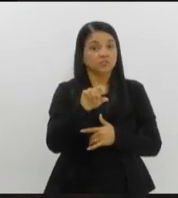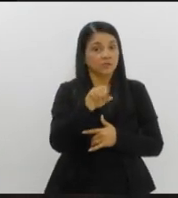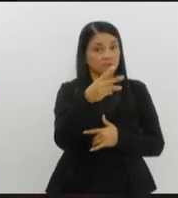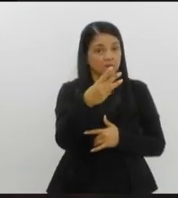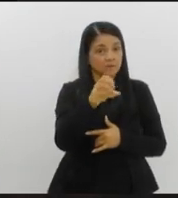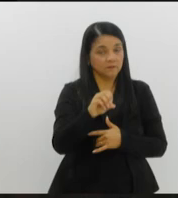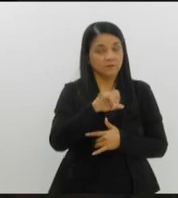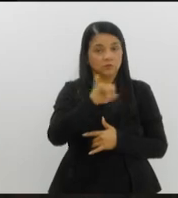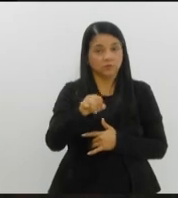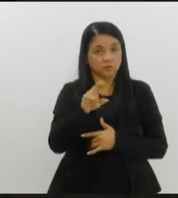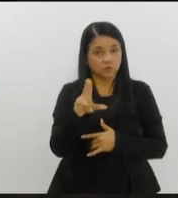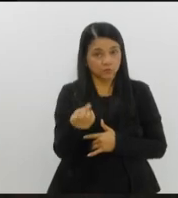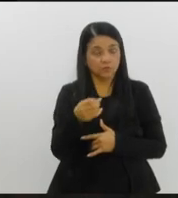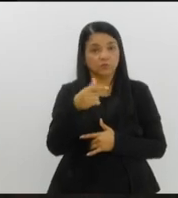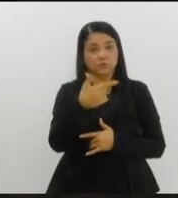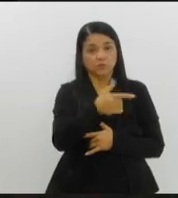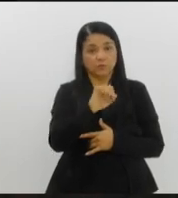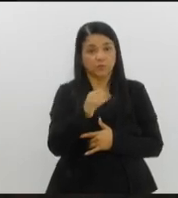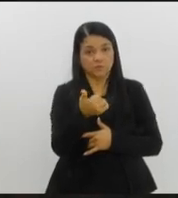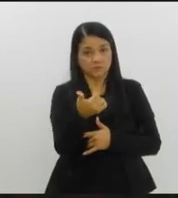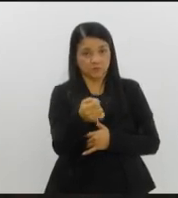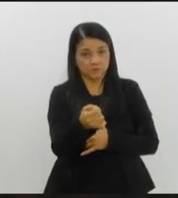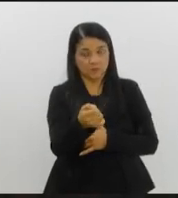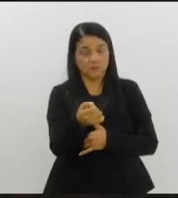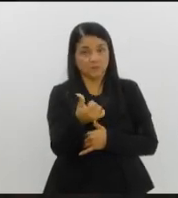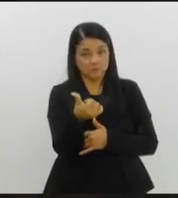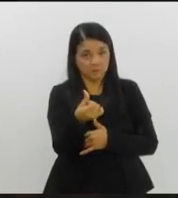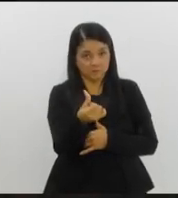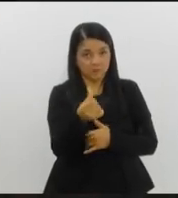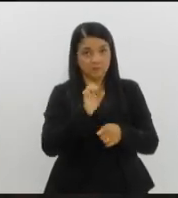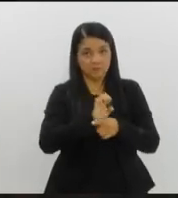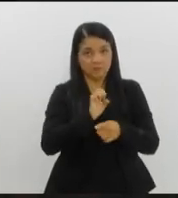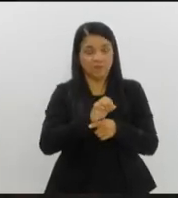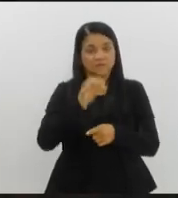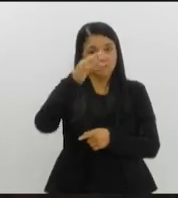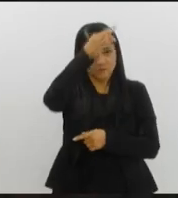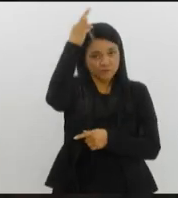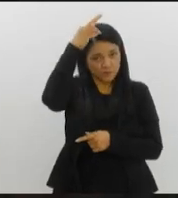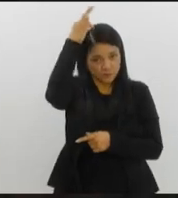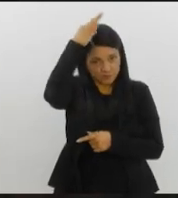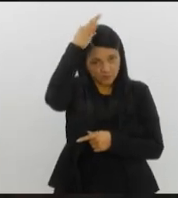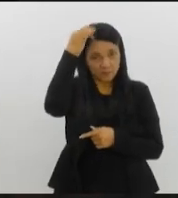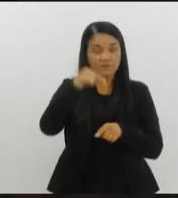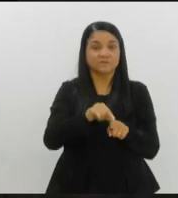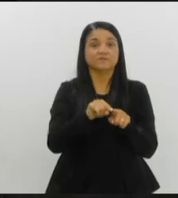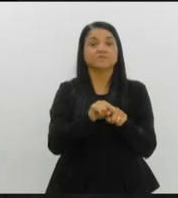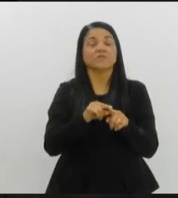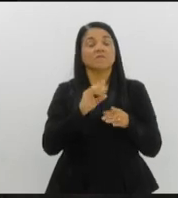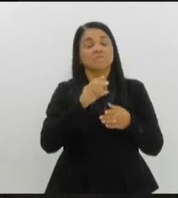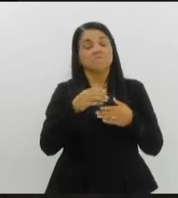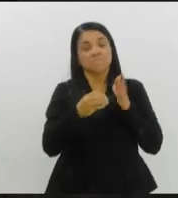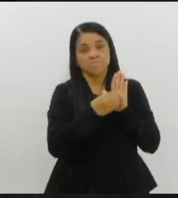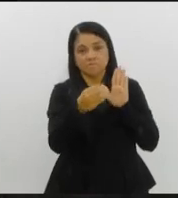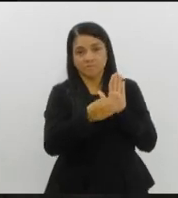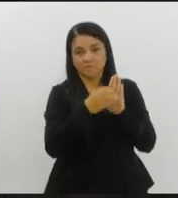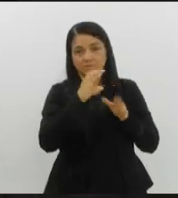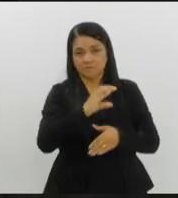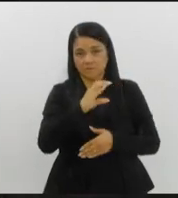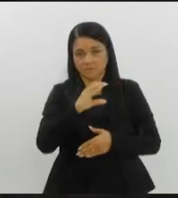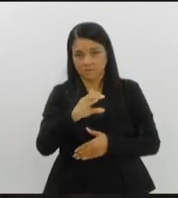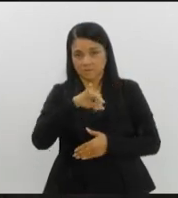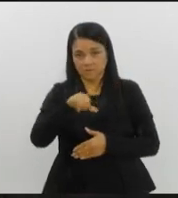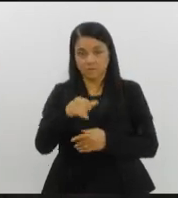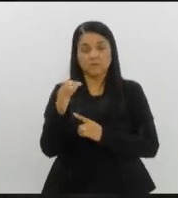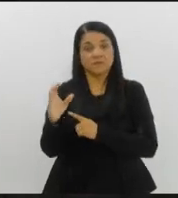de 2016, do Estado do Espírito Santo, pendendo de pareceres das comissões Constituição e Justiça,